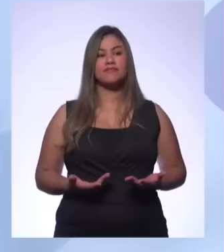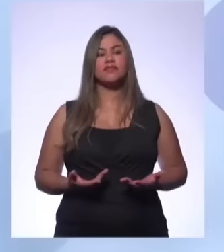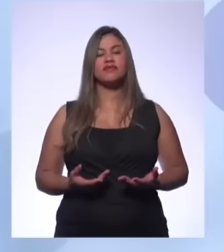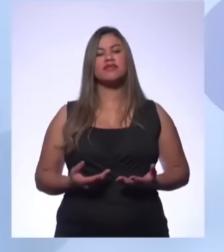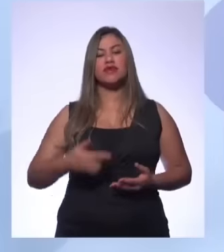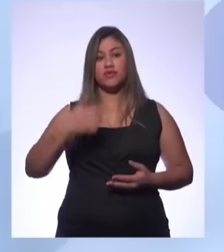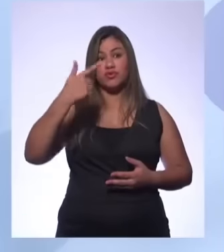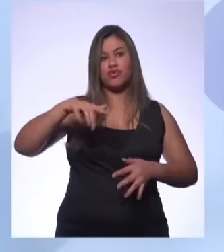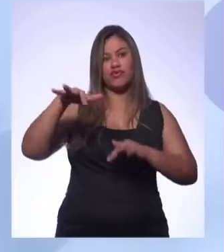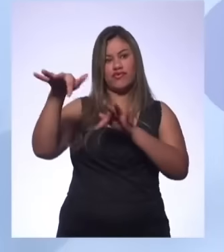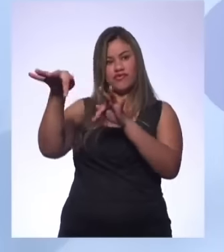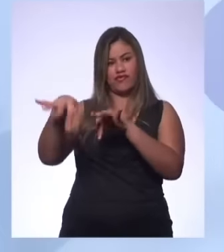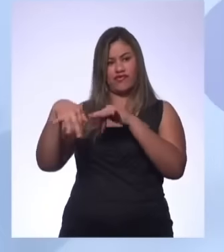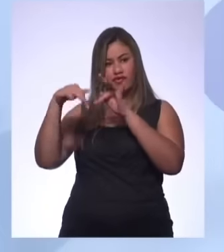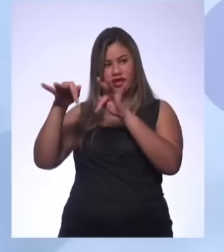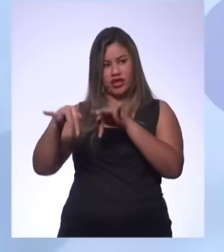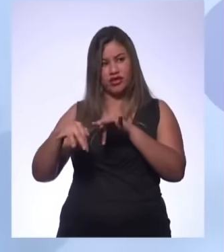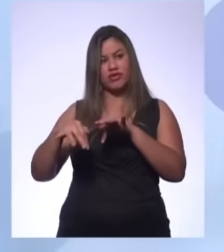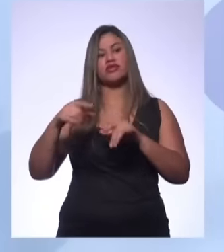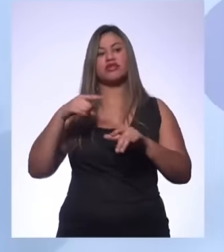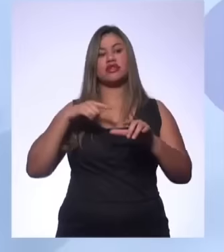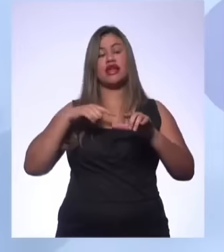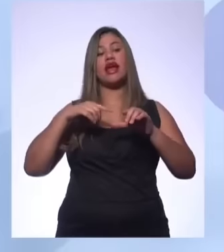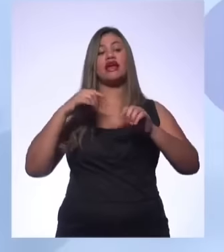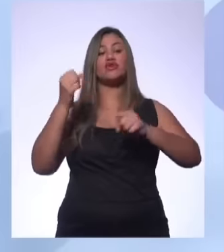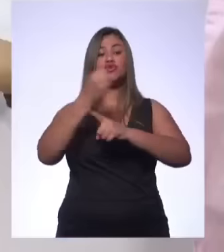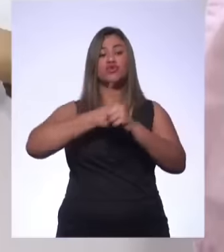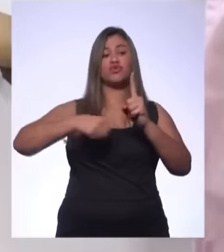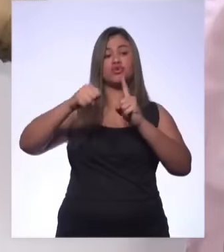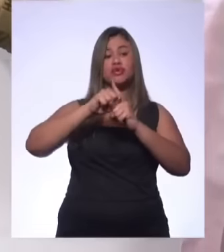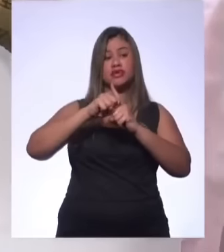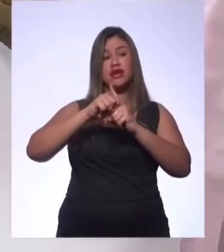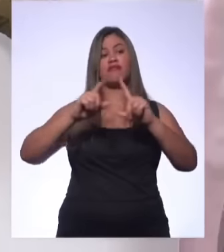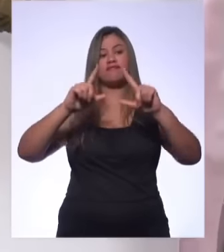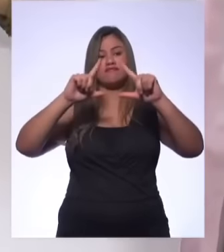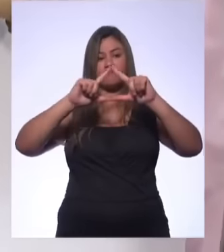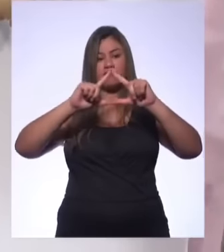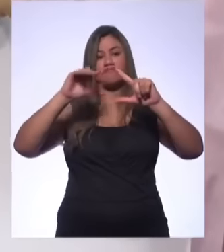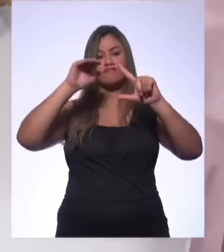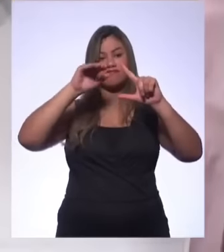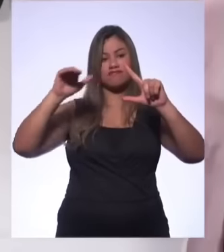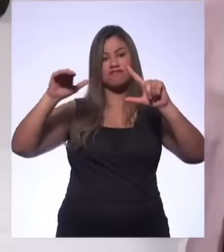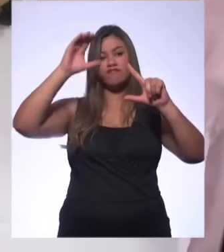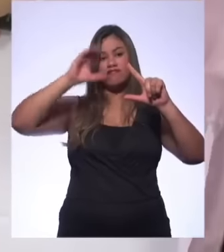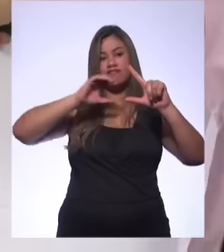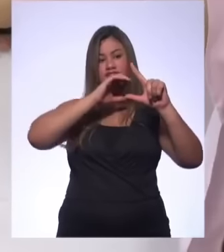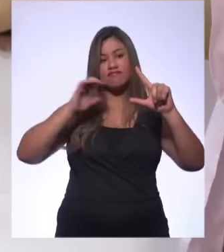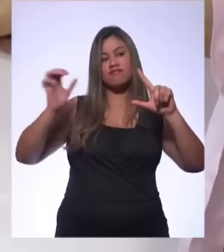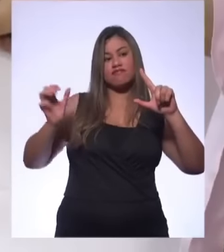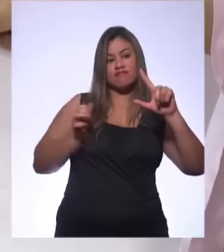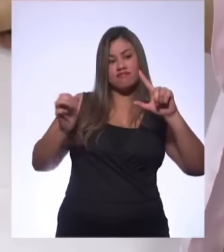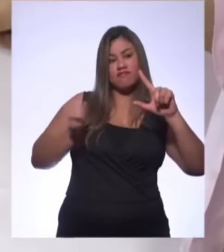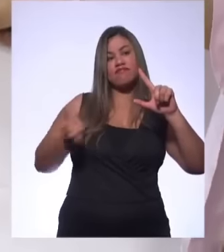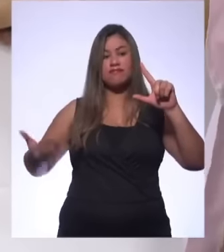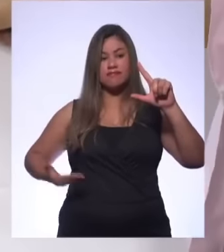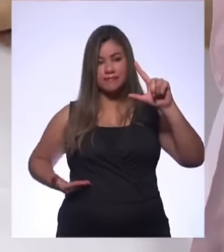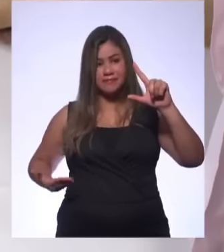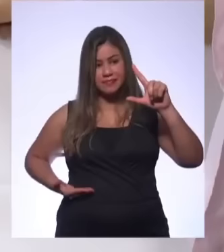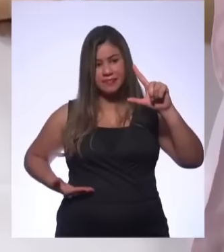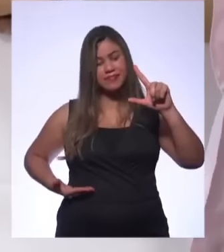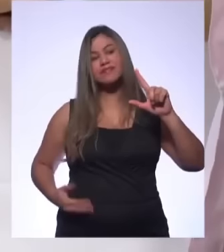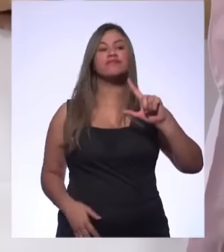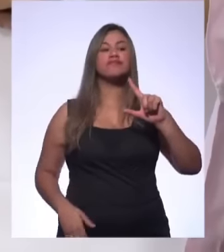feudo, nós temos essa organização social aqui, né, que é clero, nobreza e os servos. E